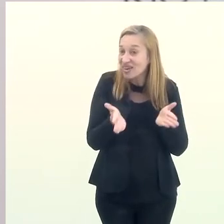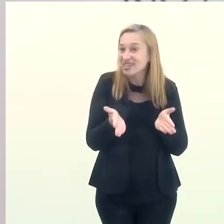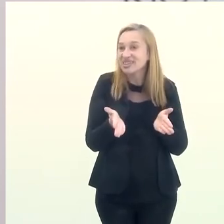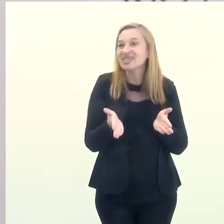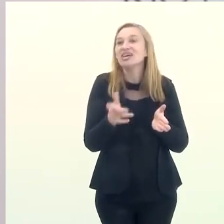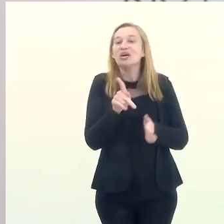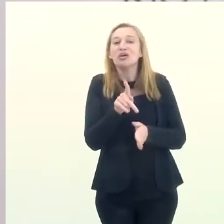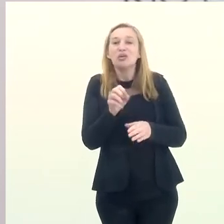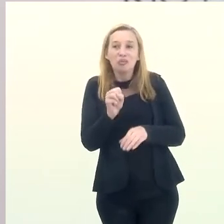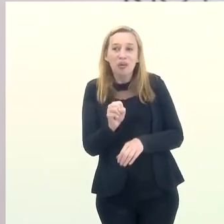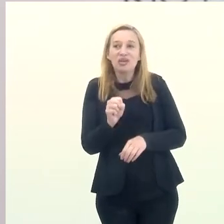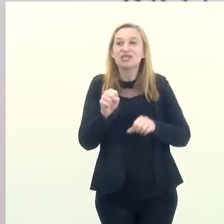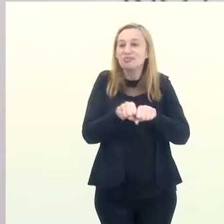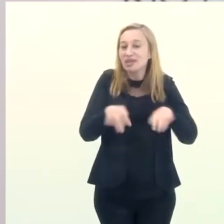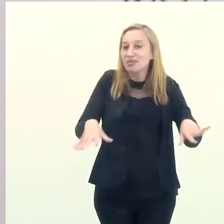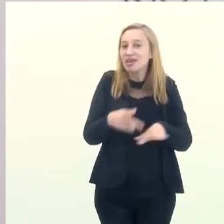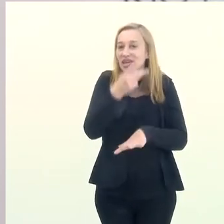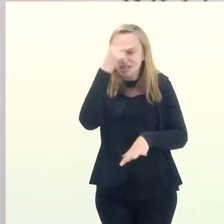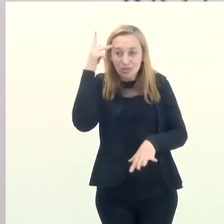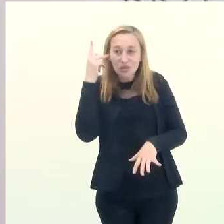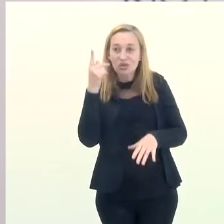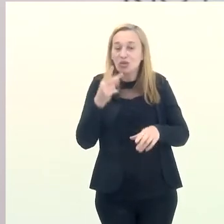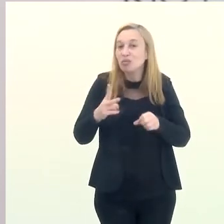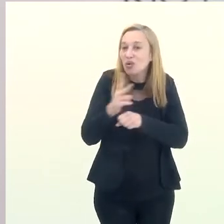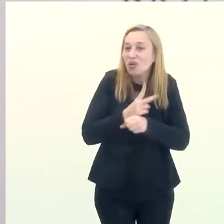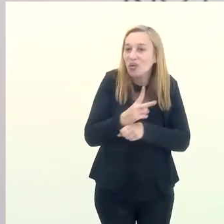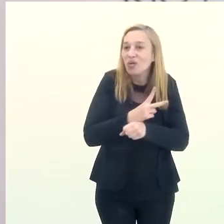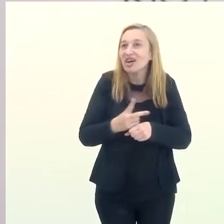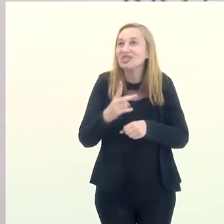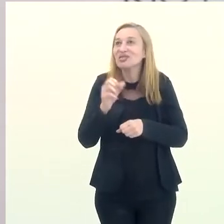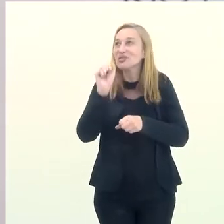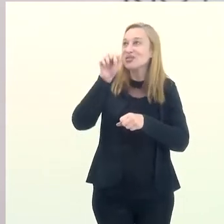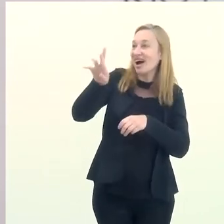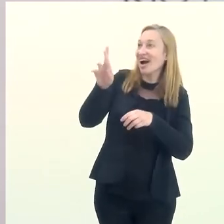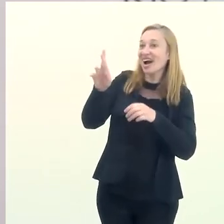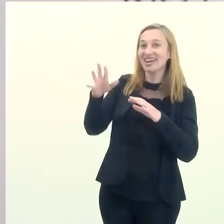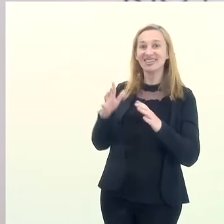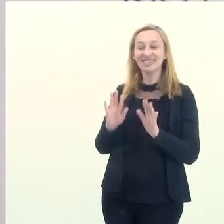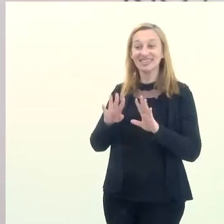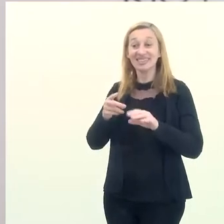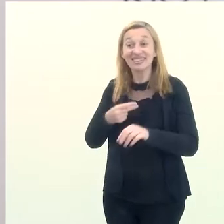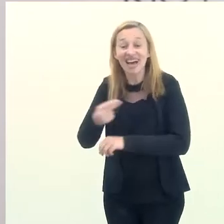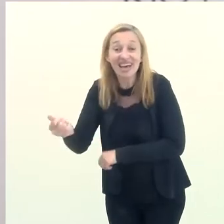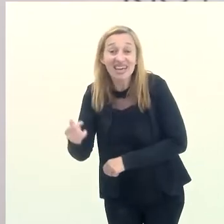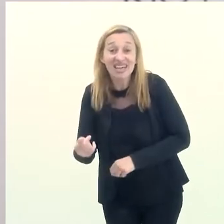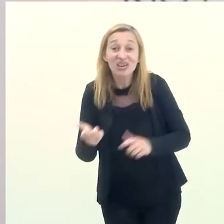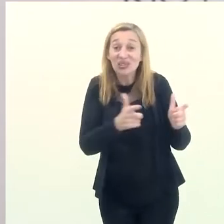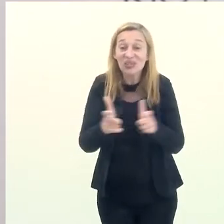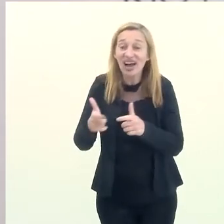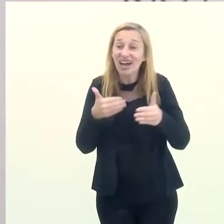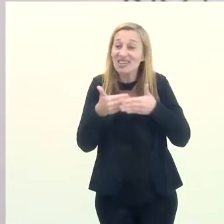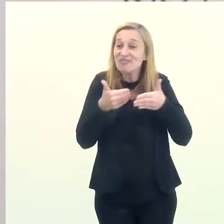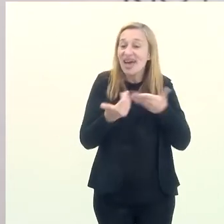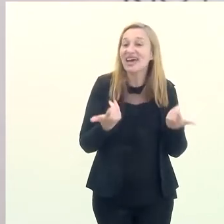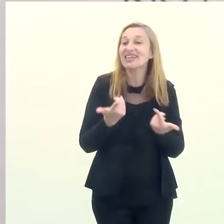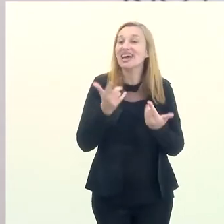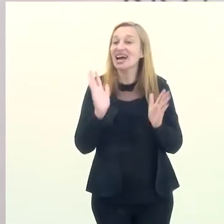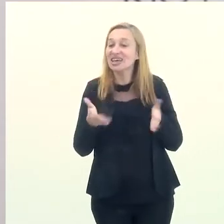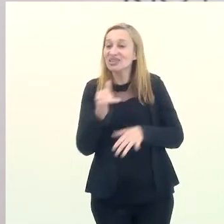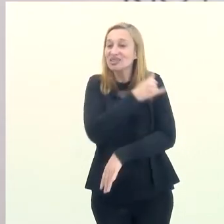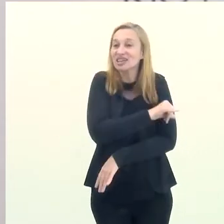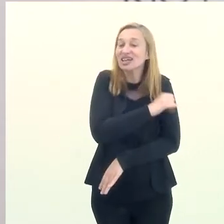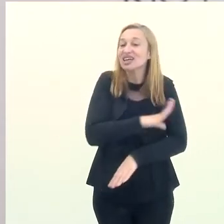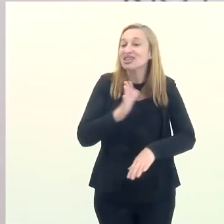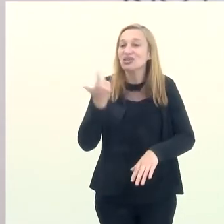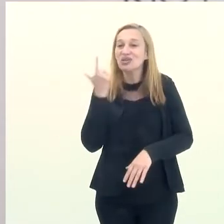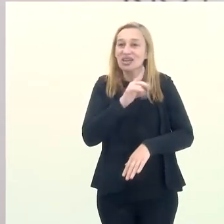atualidade, do pós-pandemia, que as pessoas estão buscando o ar livre, buscando conhecer destinos próximos. E aqui no Rio de Janeiro, a gente